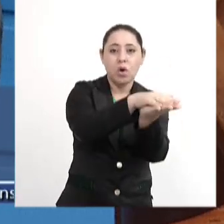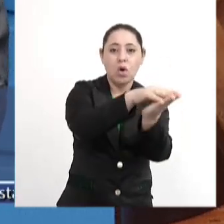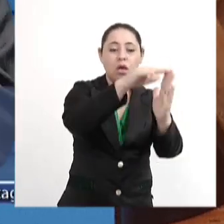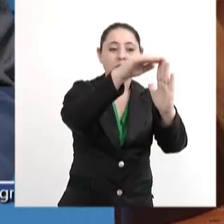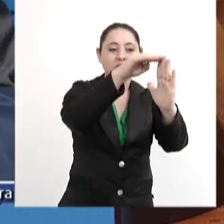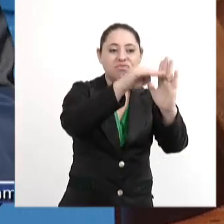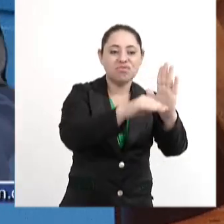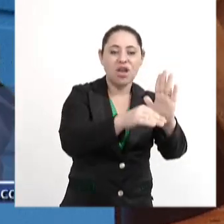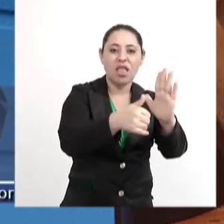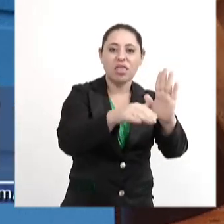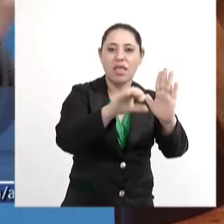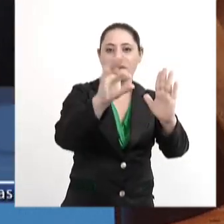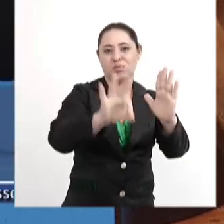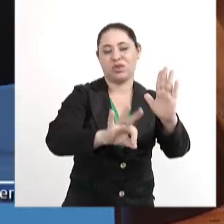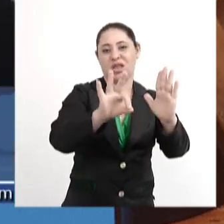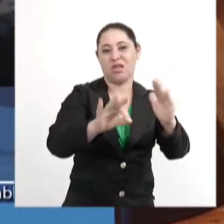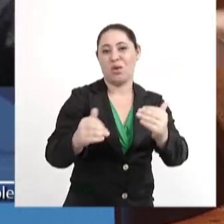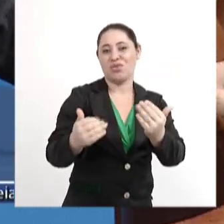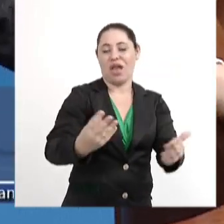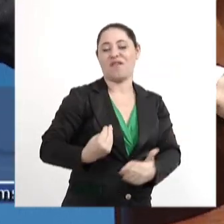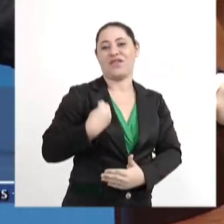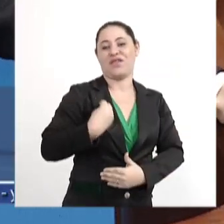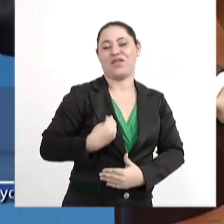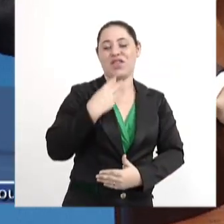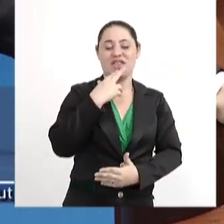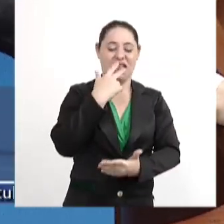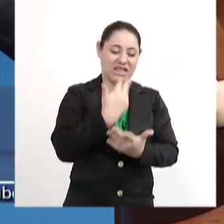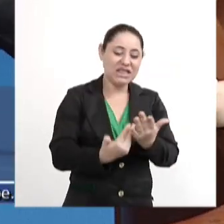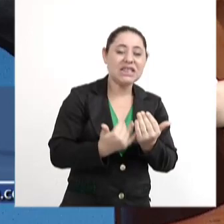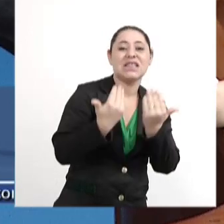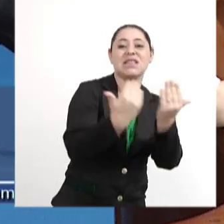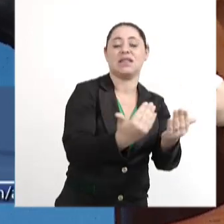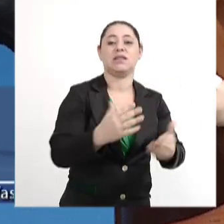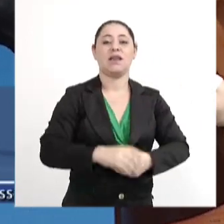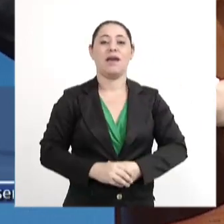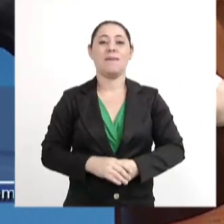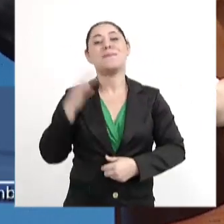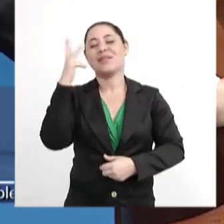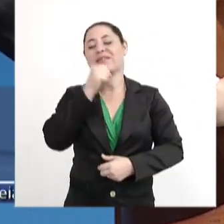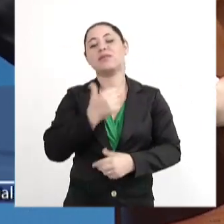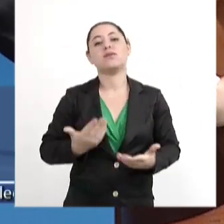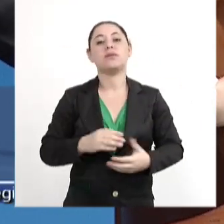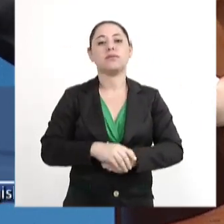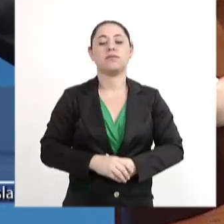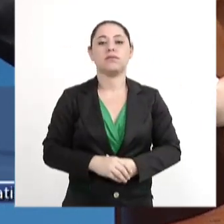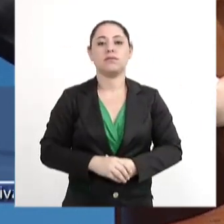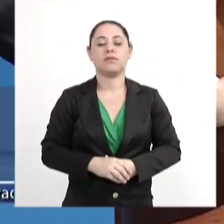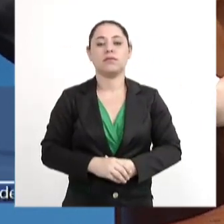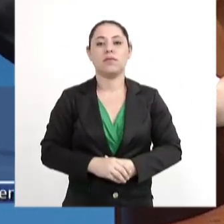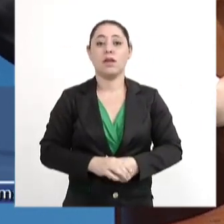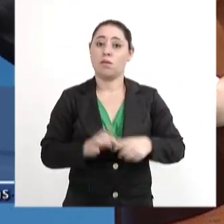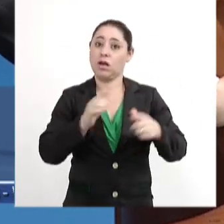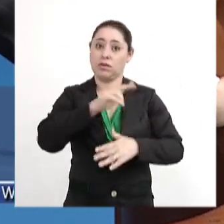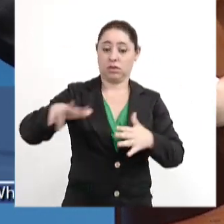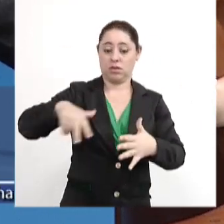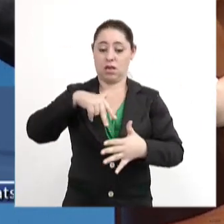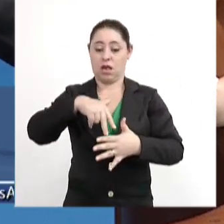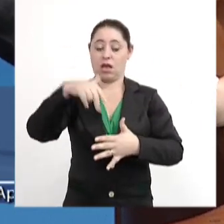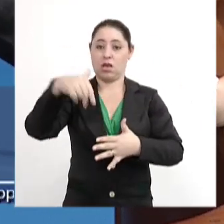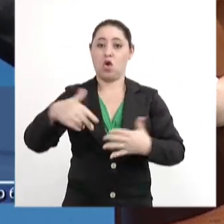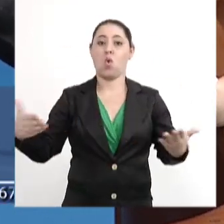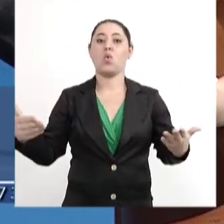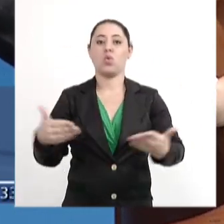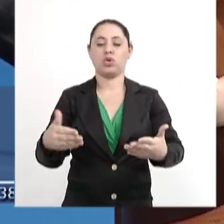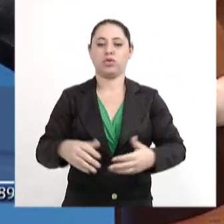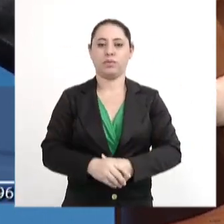Doe sangue, doe vida. Põe lá, hashtag, é bonitinho. Agora, aqui, nessa tribuna,